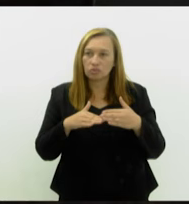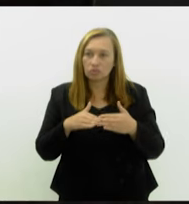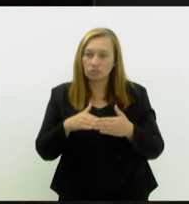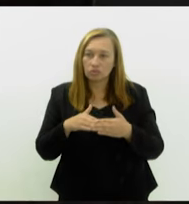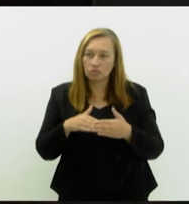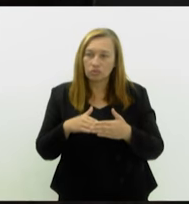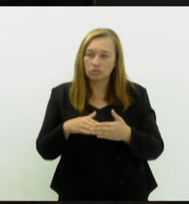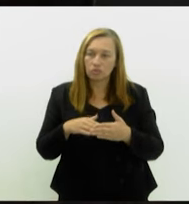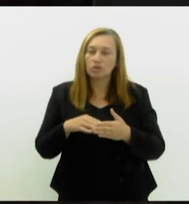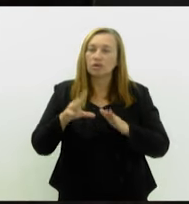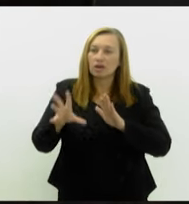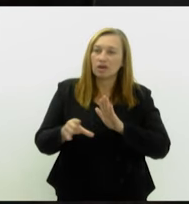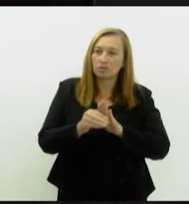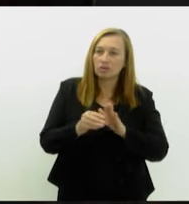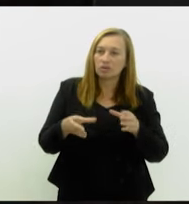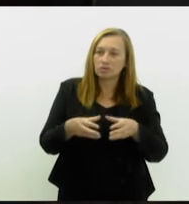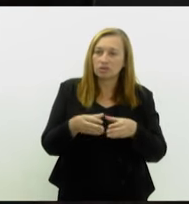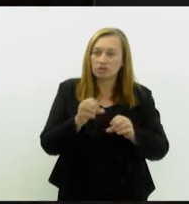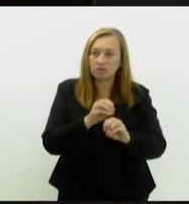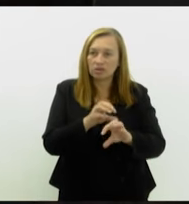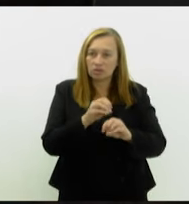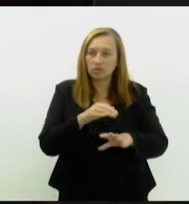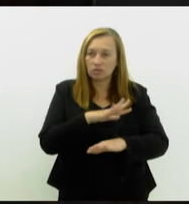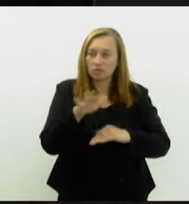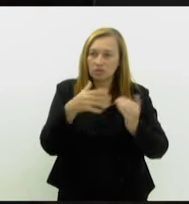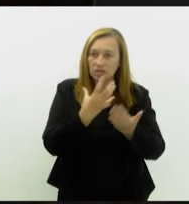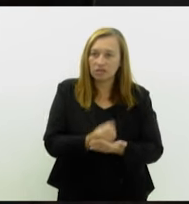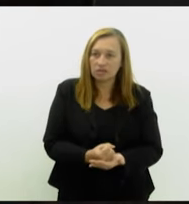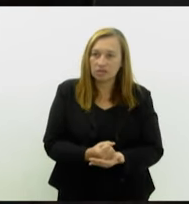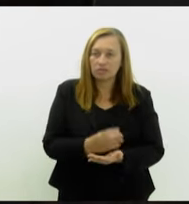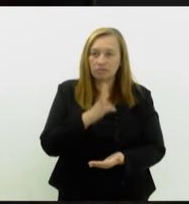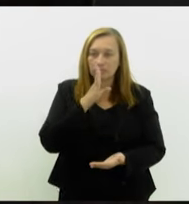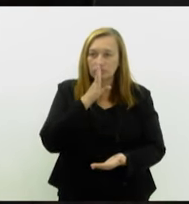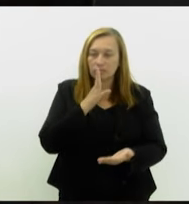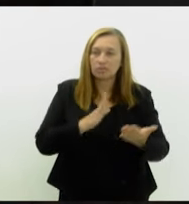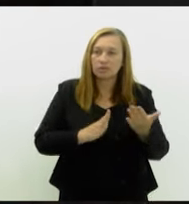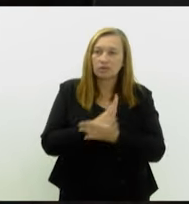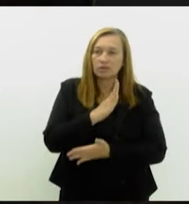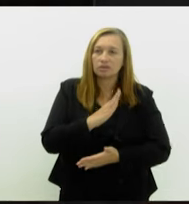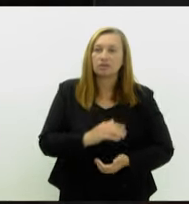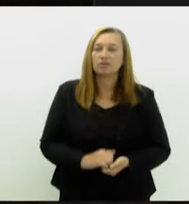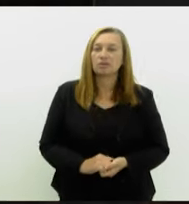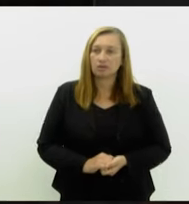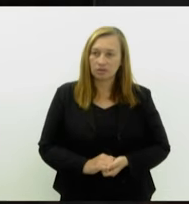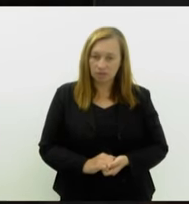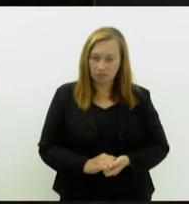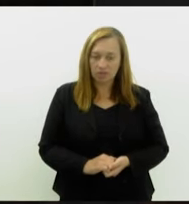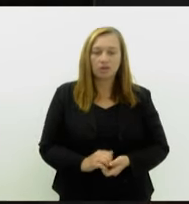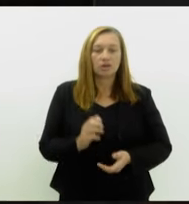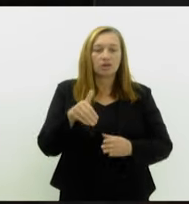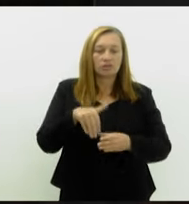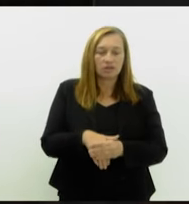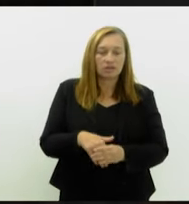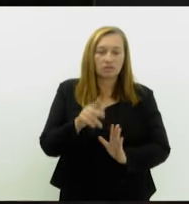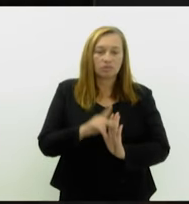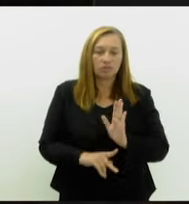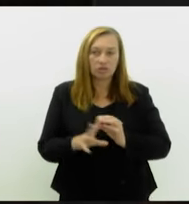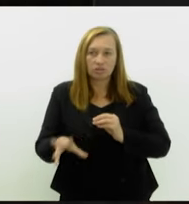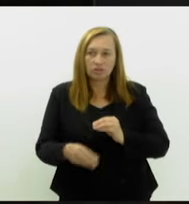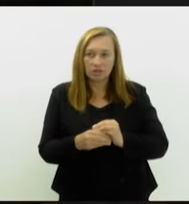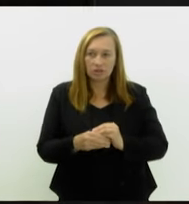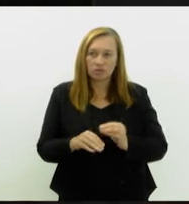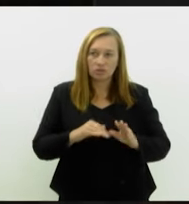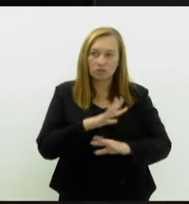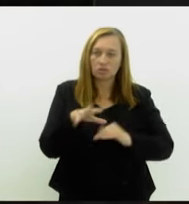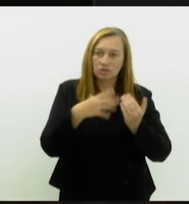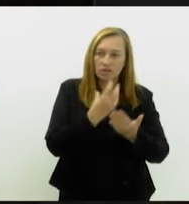a emenda da Comissão de Educação. Os senhores que aprovam a permanência da comissão, aprovada. Em votação, o projeto assim emendado.